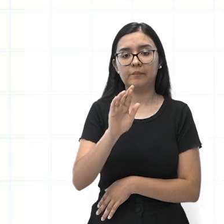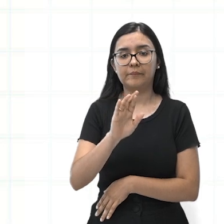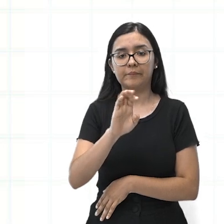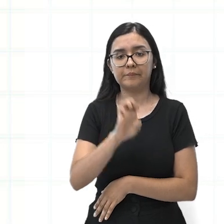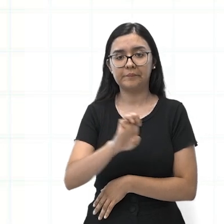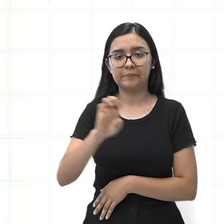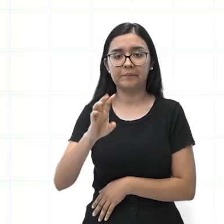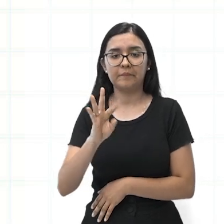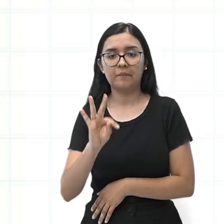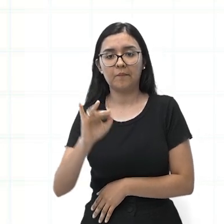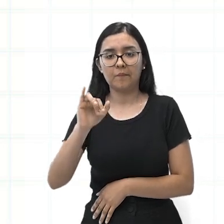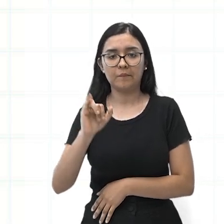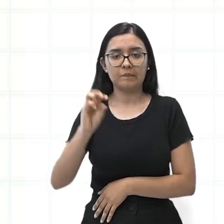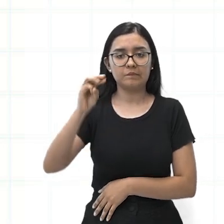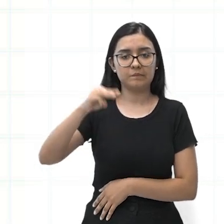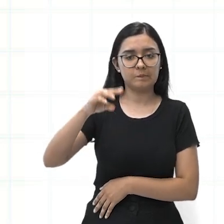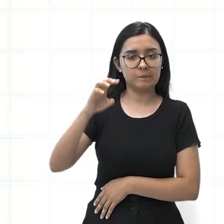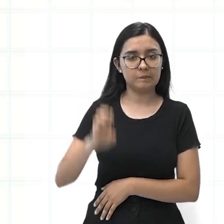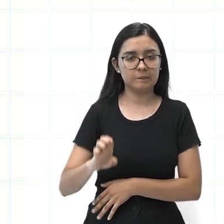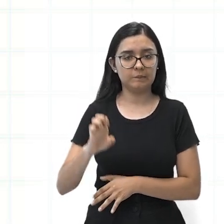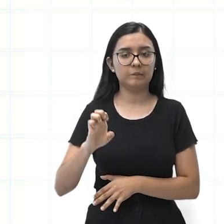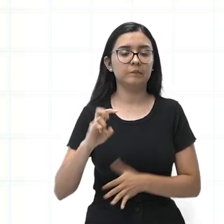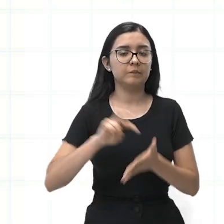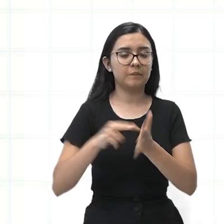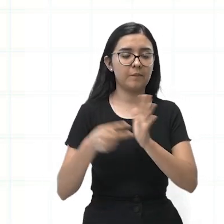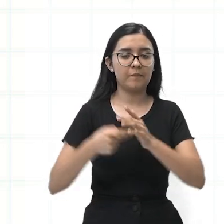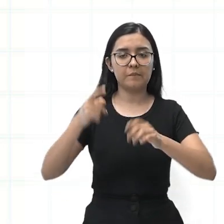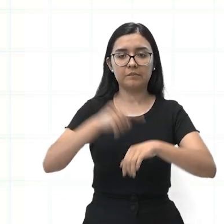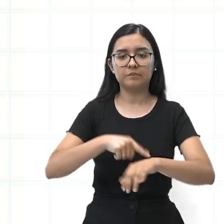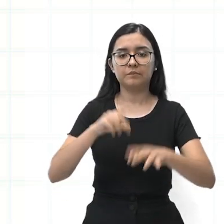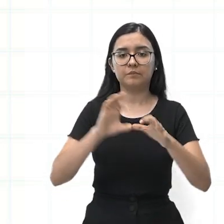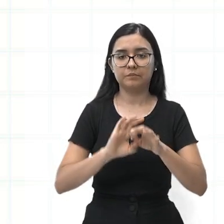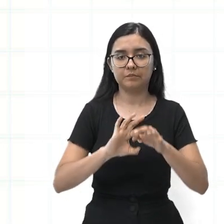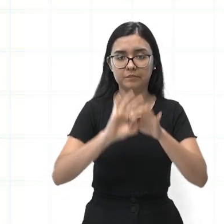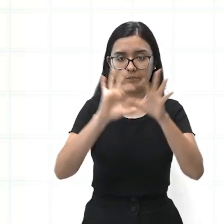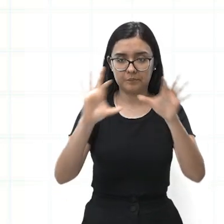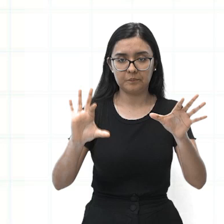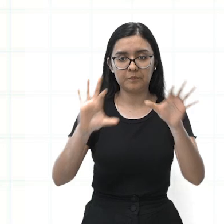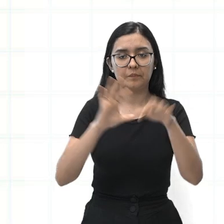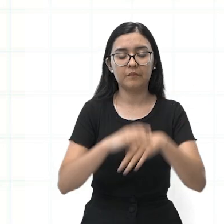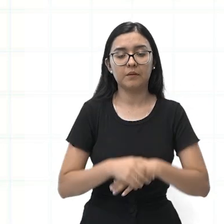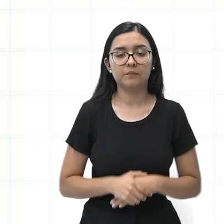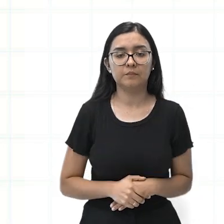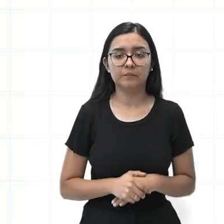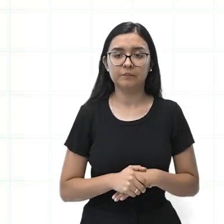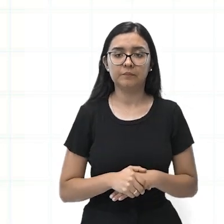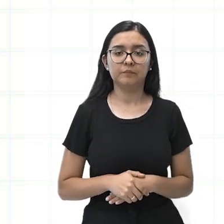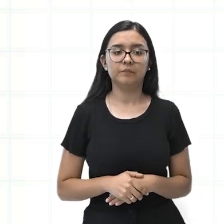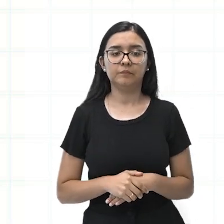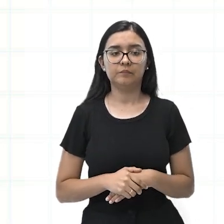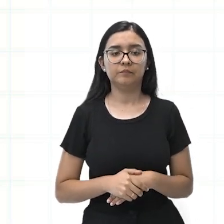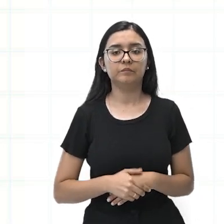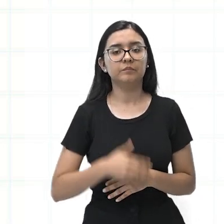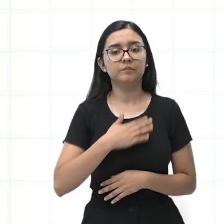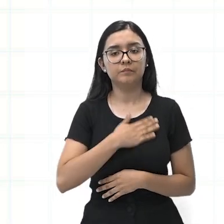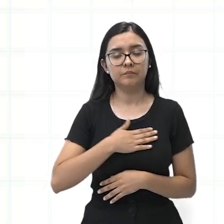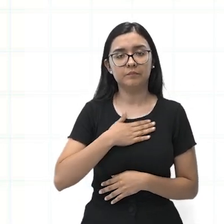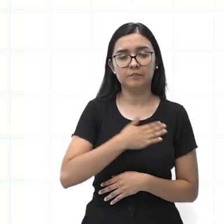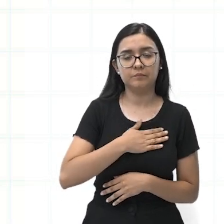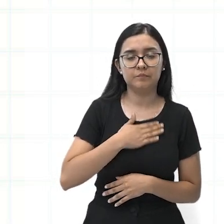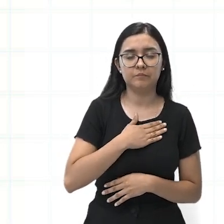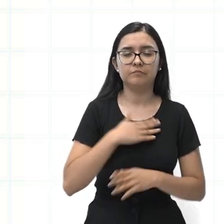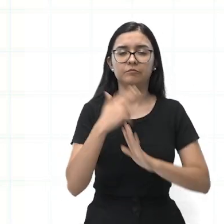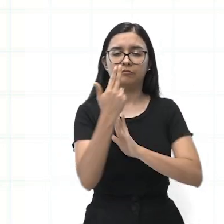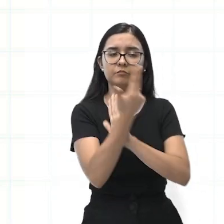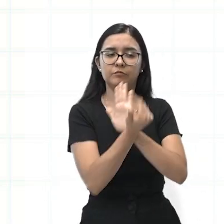In my free time, I enjoy painting and hiking. Então, no meu tempo livre, eu gosto de desenhar,